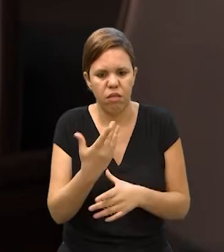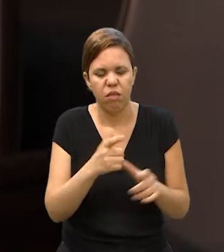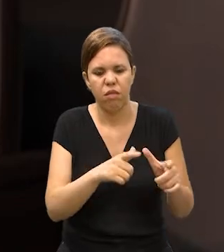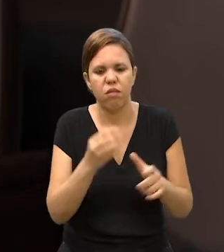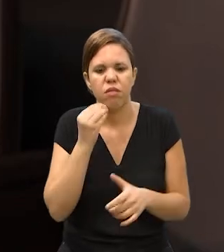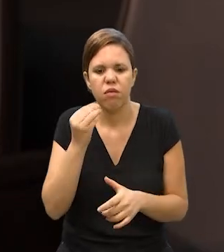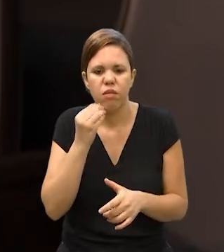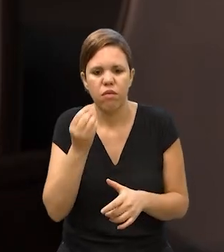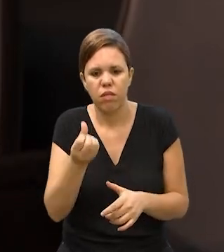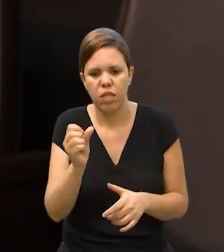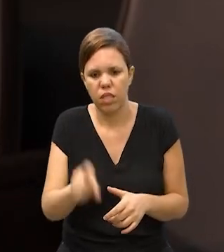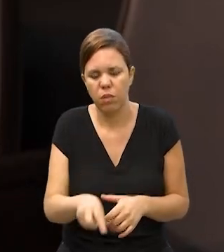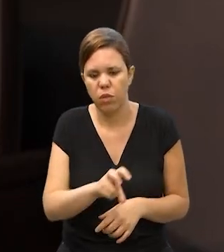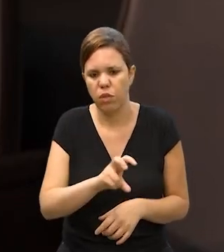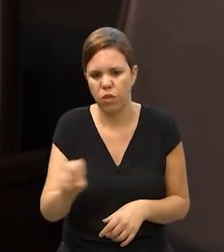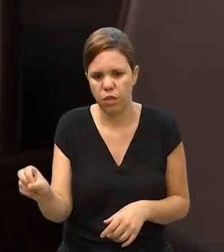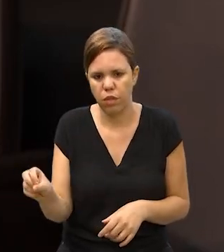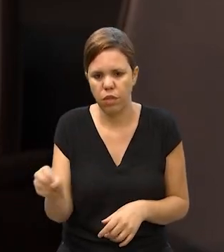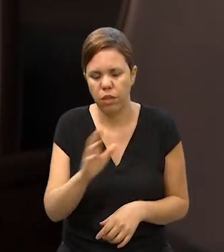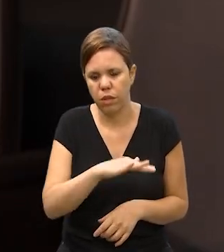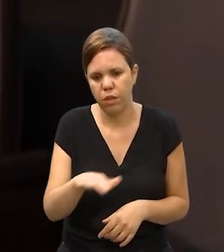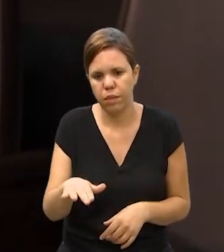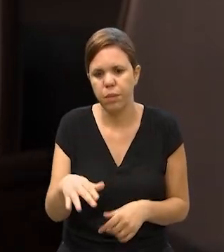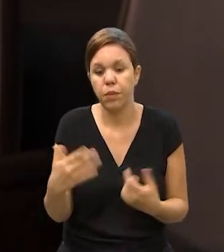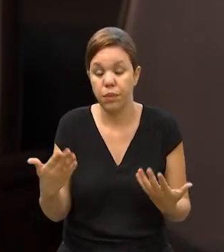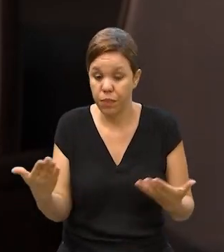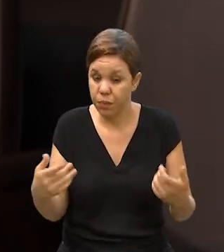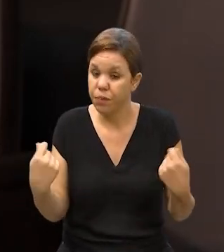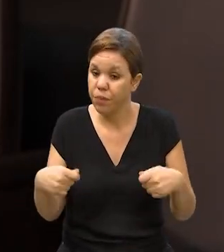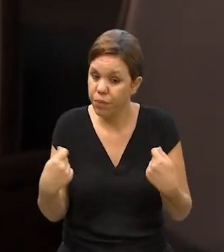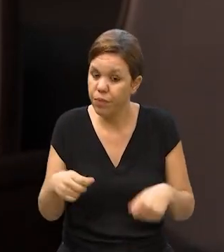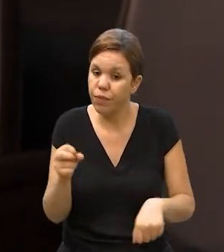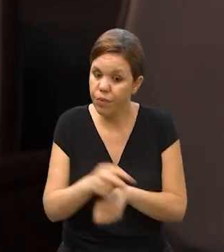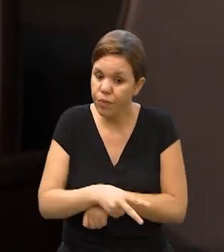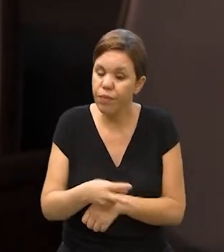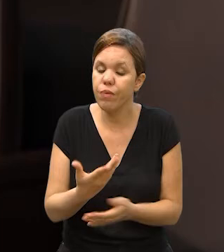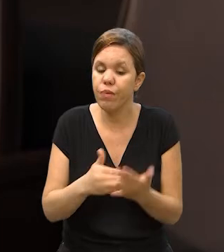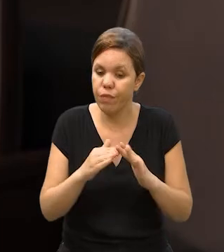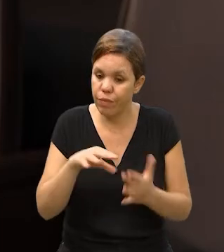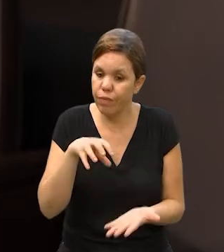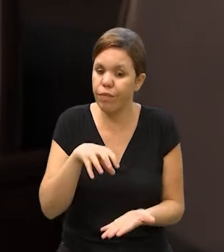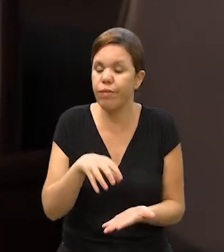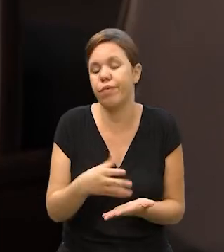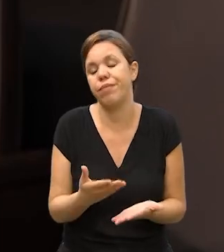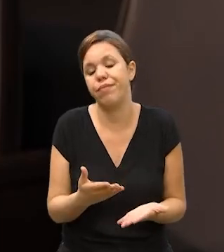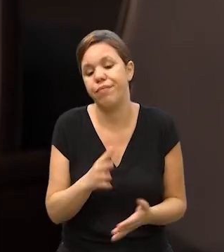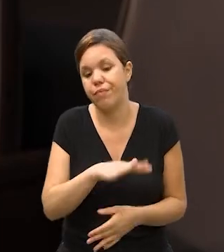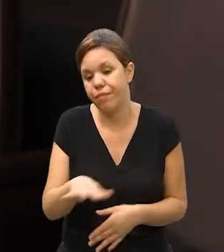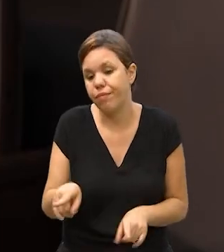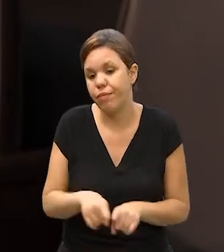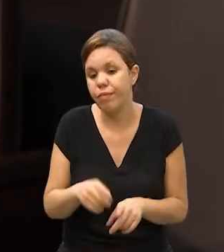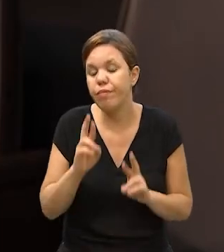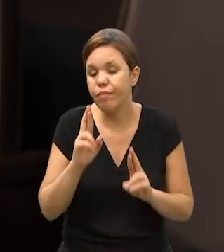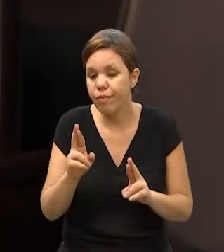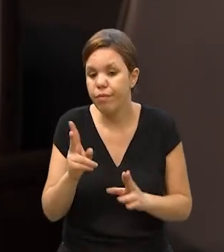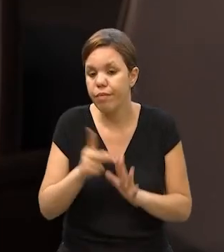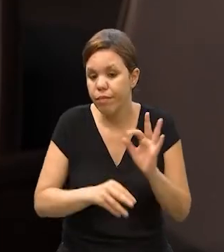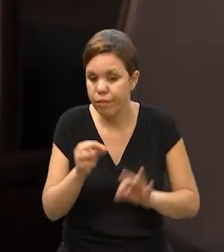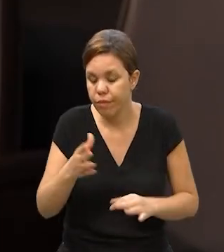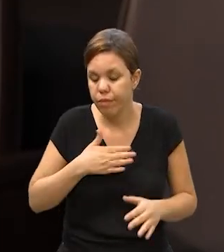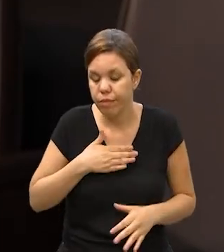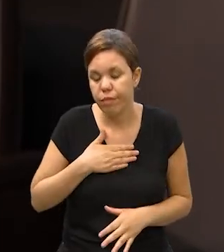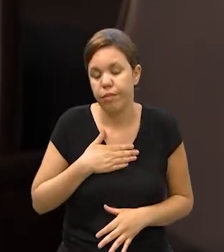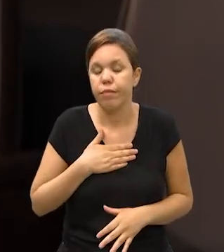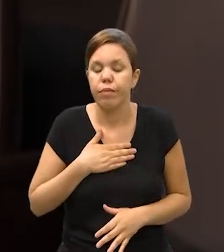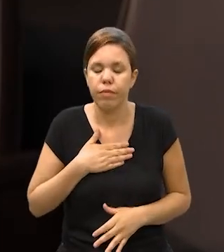espaços para essas 6.500 crianças que hoje estão fora da creche. Espero que realmente com esse projeto meu,